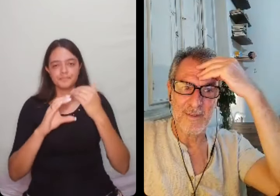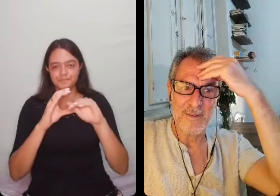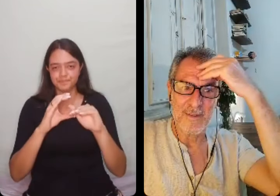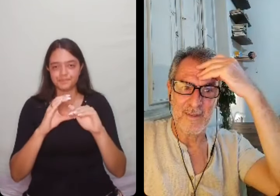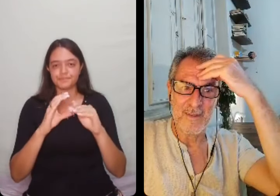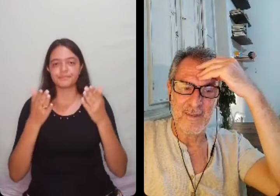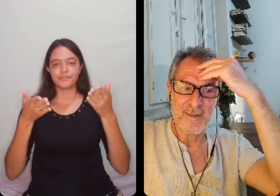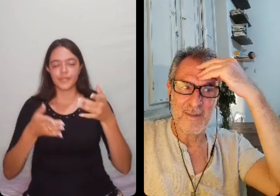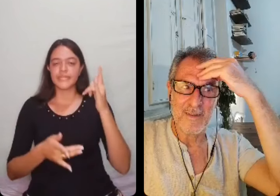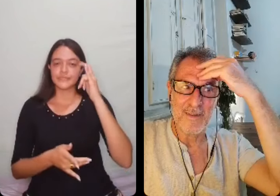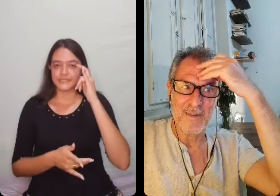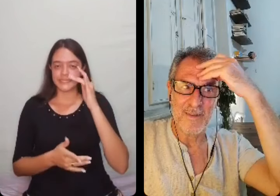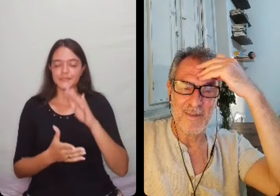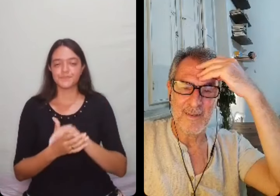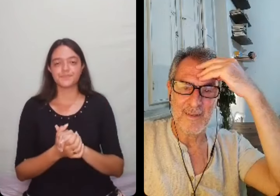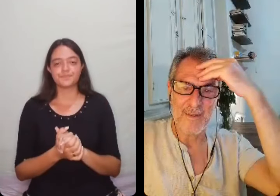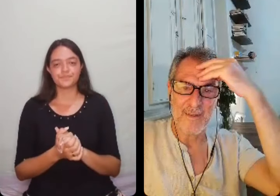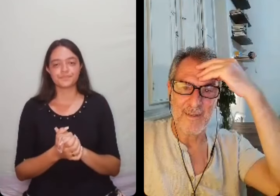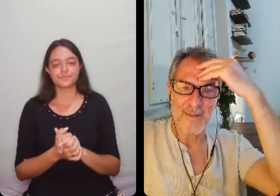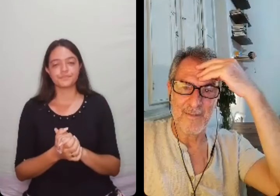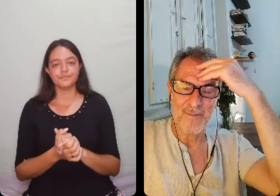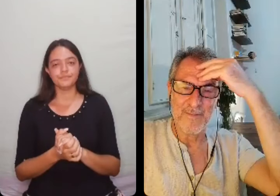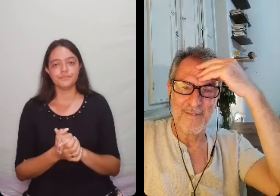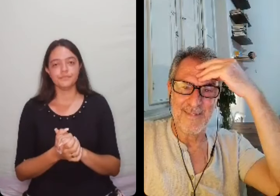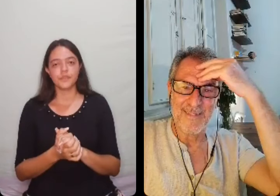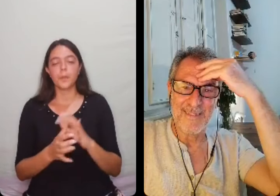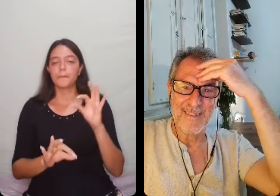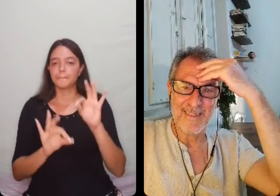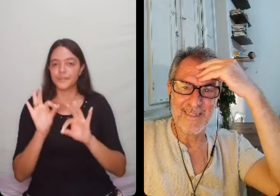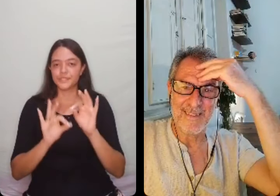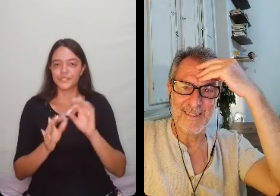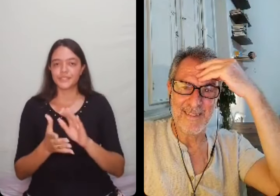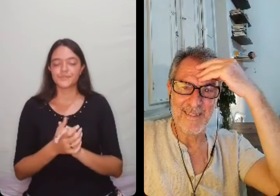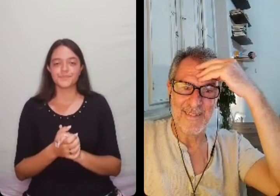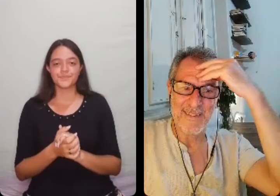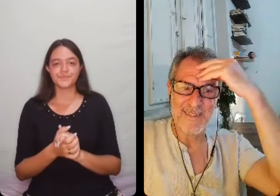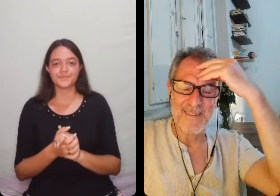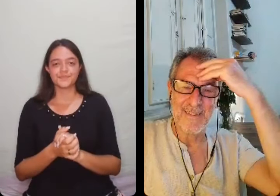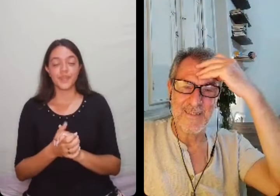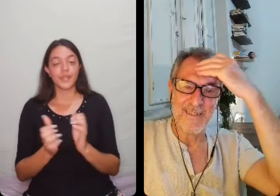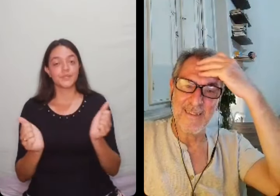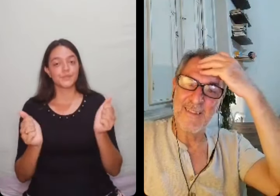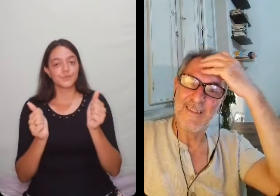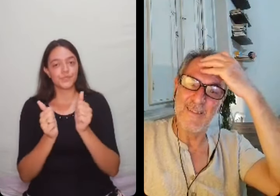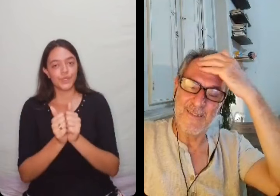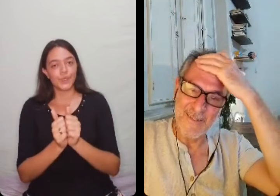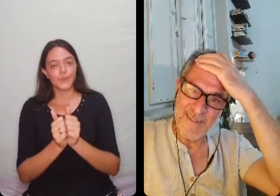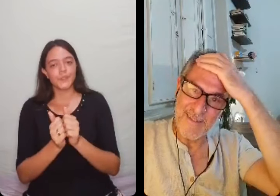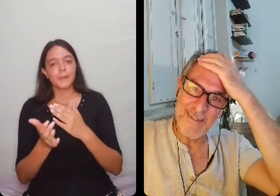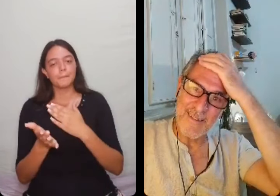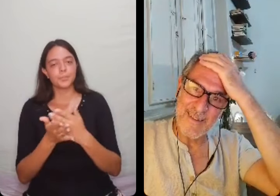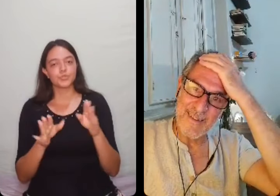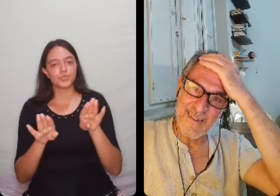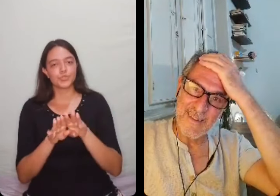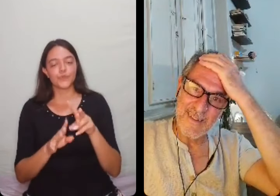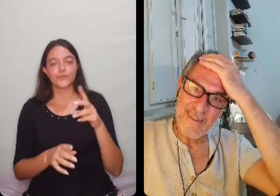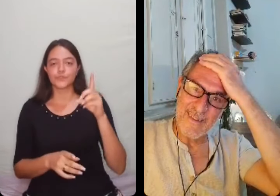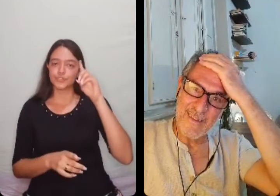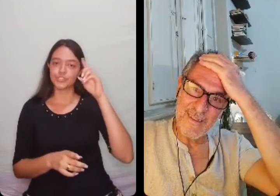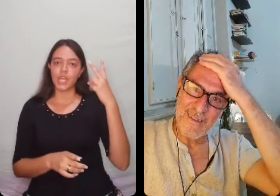PROAC aqui, desse projeto. Então é isso, nos vemos na estreia, dia 2, aguardamos todos vocês,